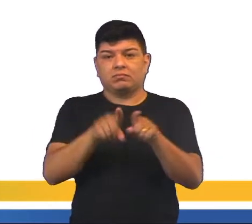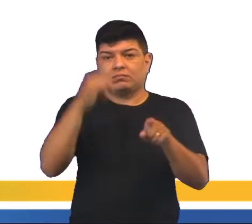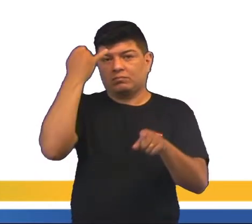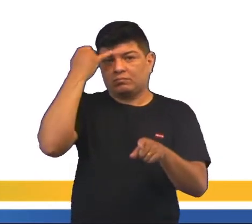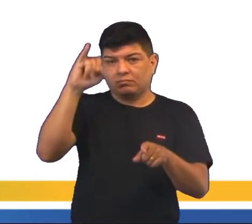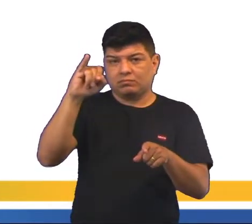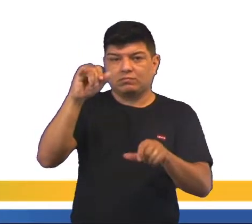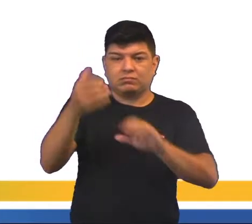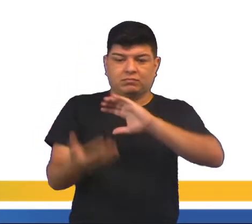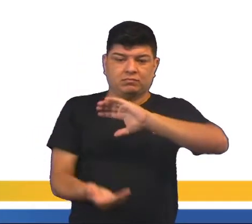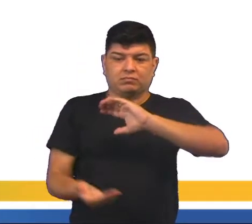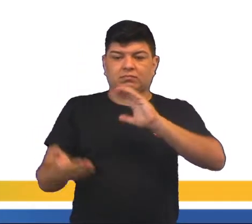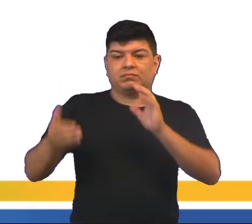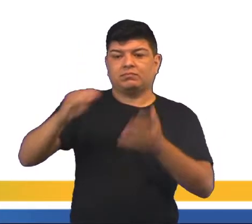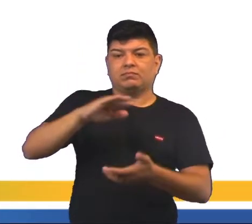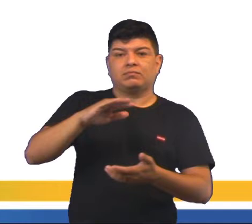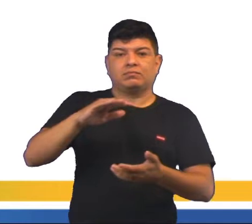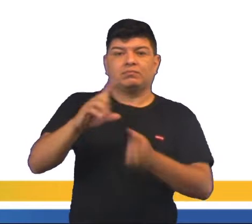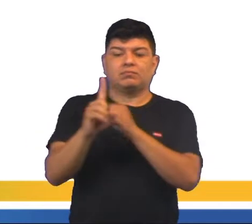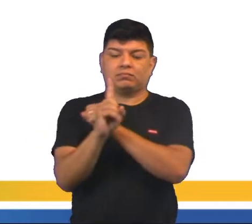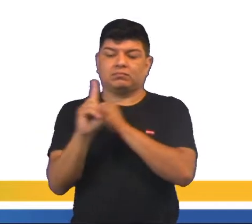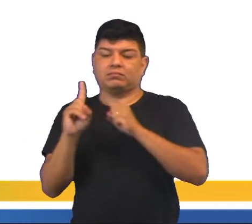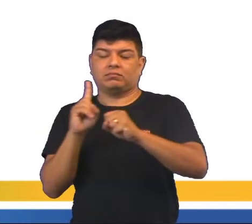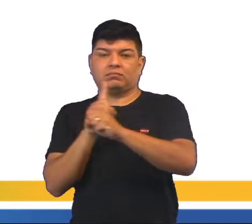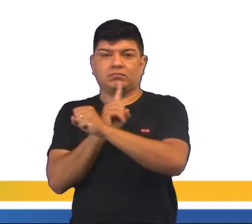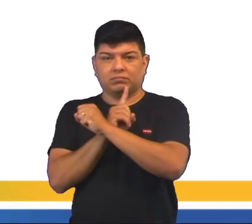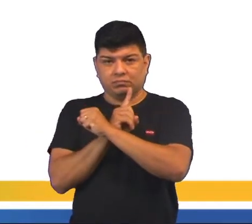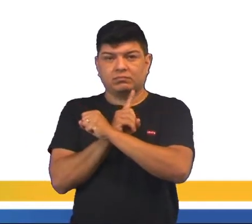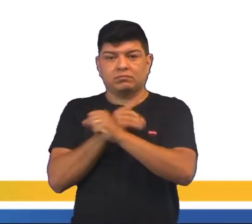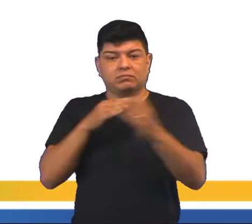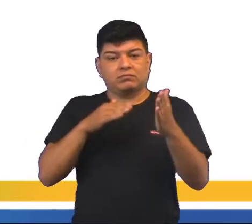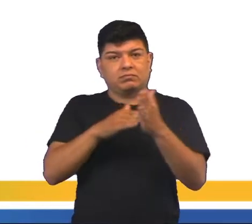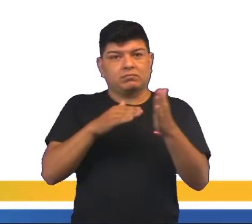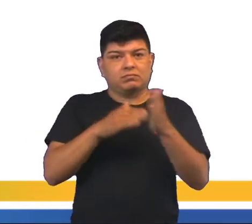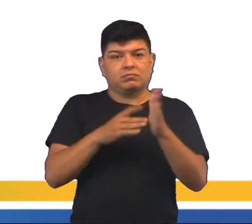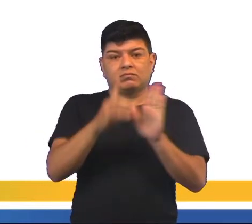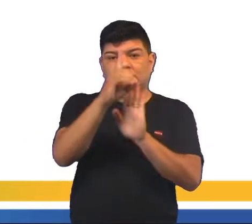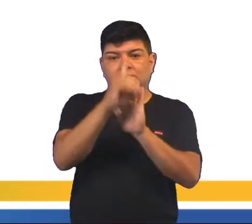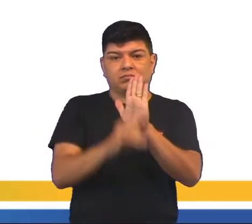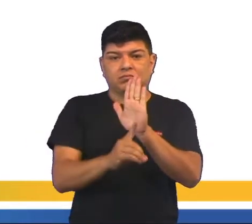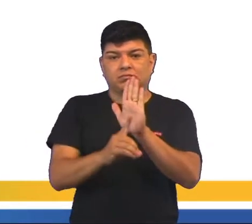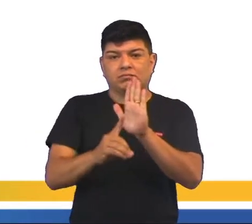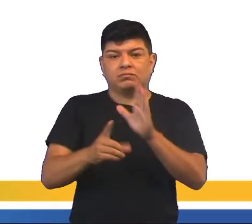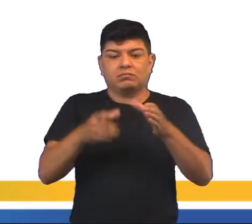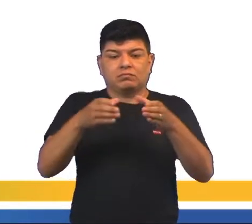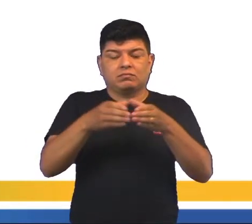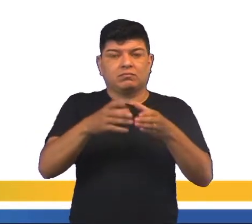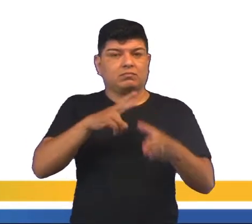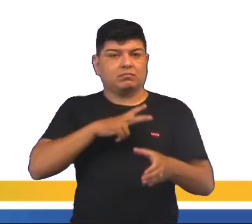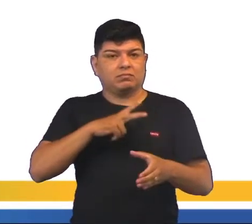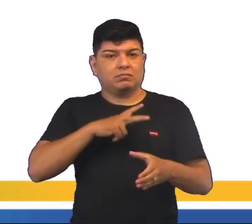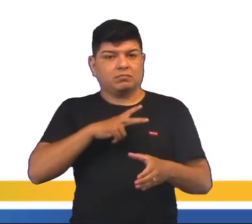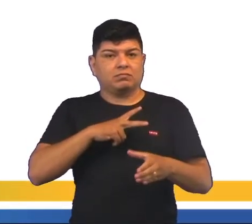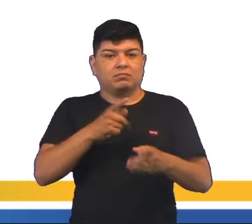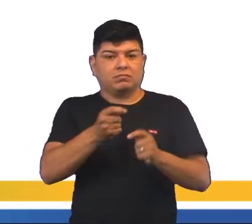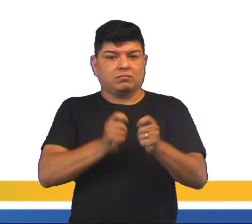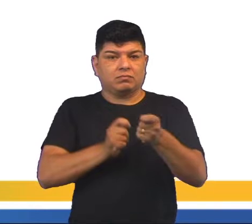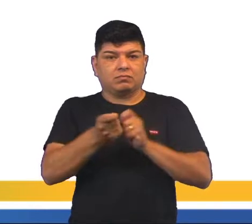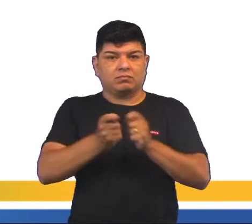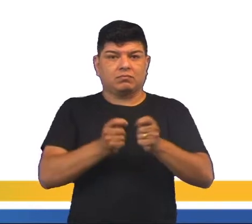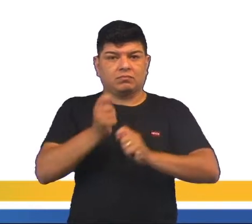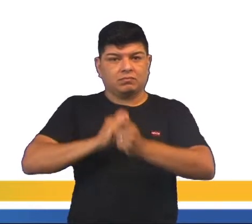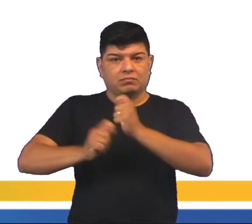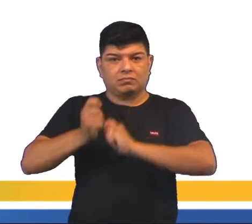ideia de transformação da sociedade através da limitação do direito de propriedade privada, do controle dos